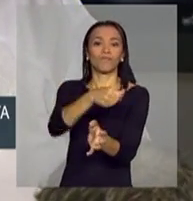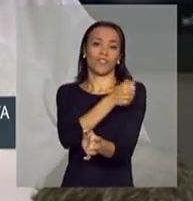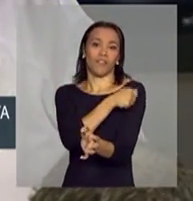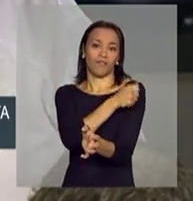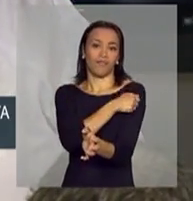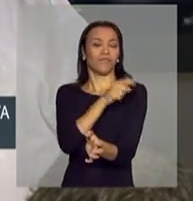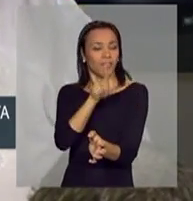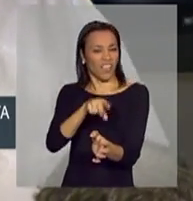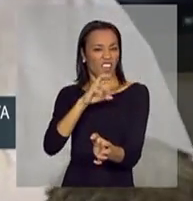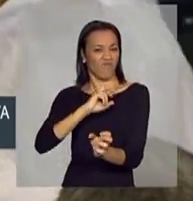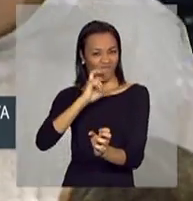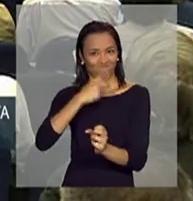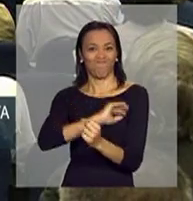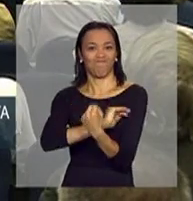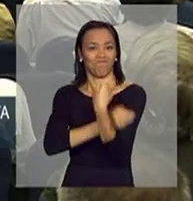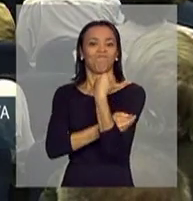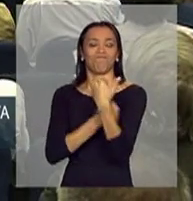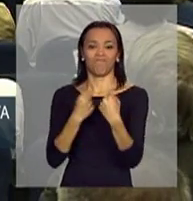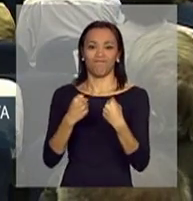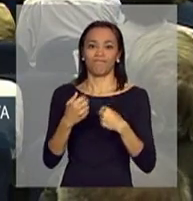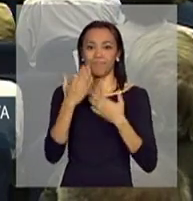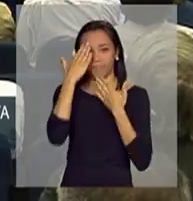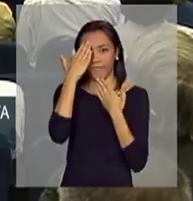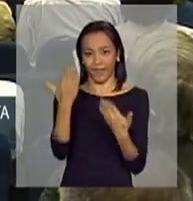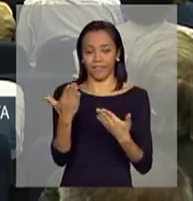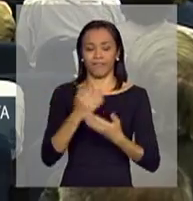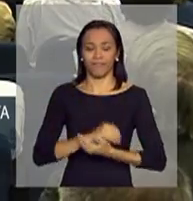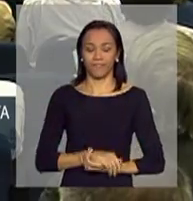eu acho que são valentes. Muito obrigada.